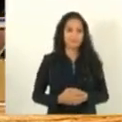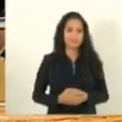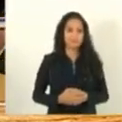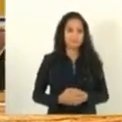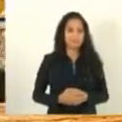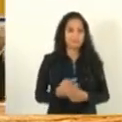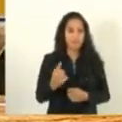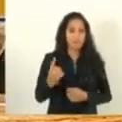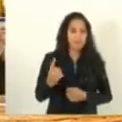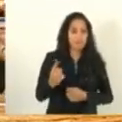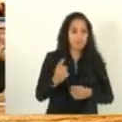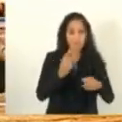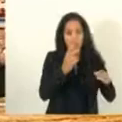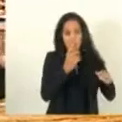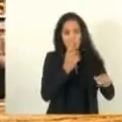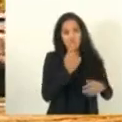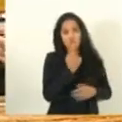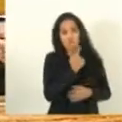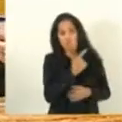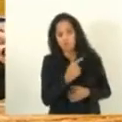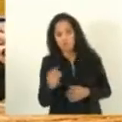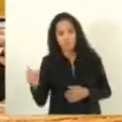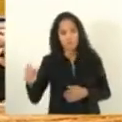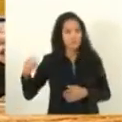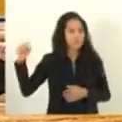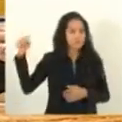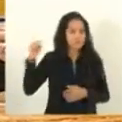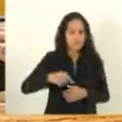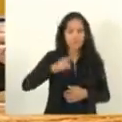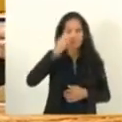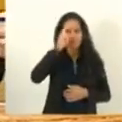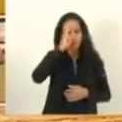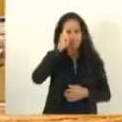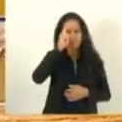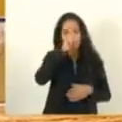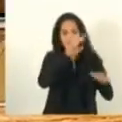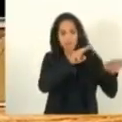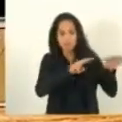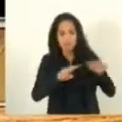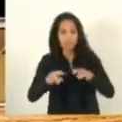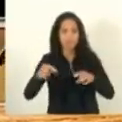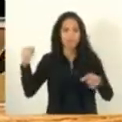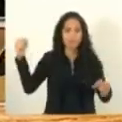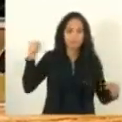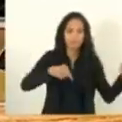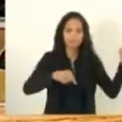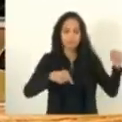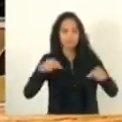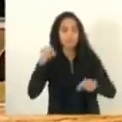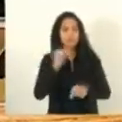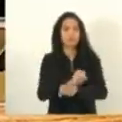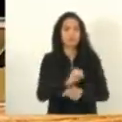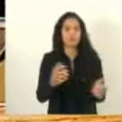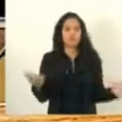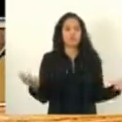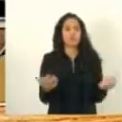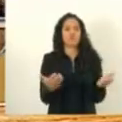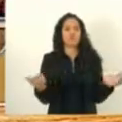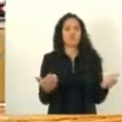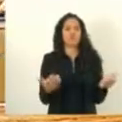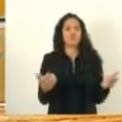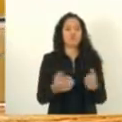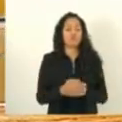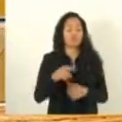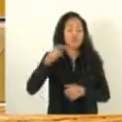uma semana que eles estão aqui aguardando esse momento. Esse momento é um